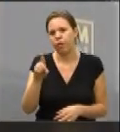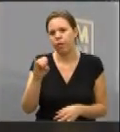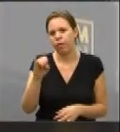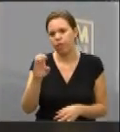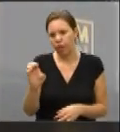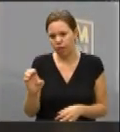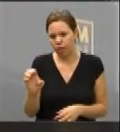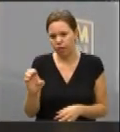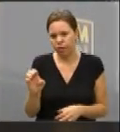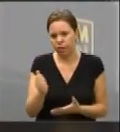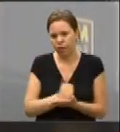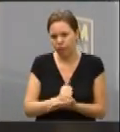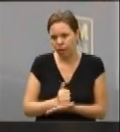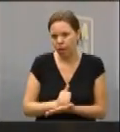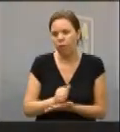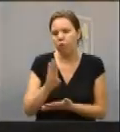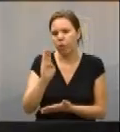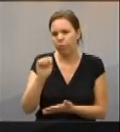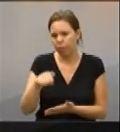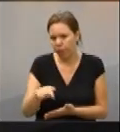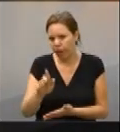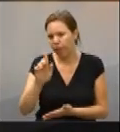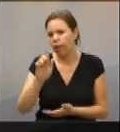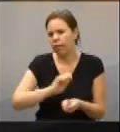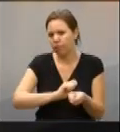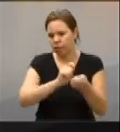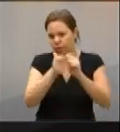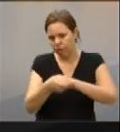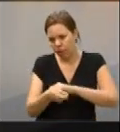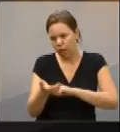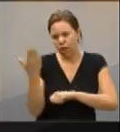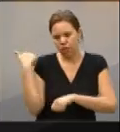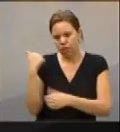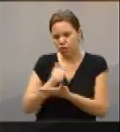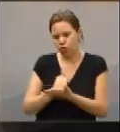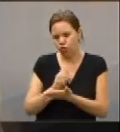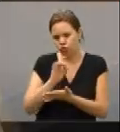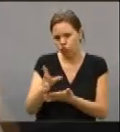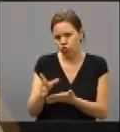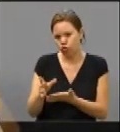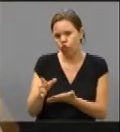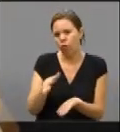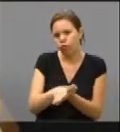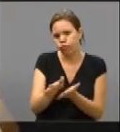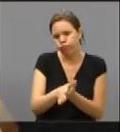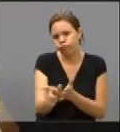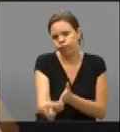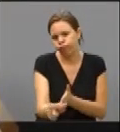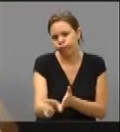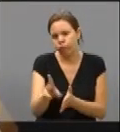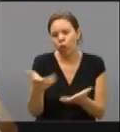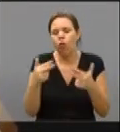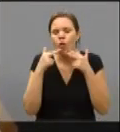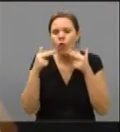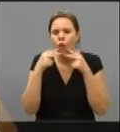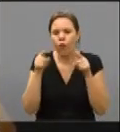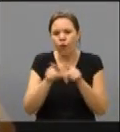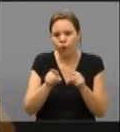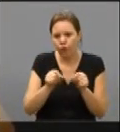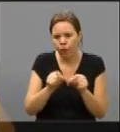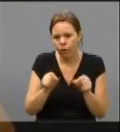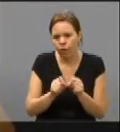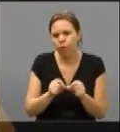jogo adaptado do Bang, que antes era um jogo só de carta, mas agora ele traz uma novidade aí, né, além das